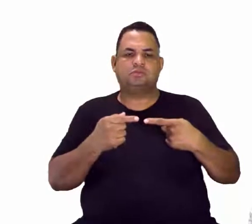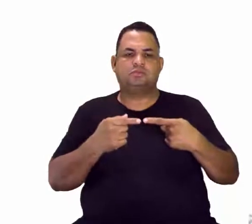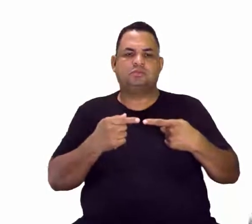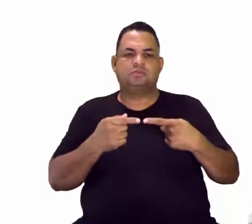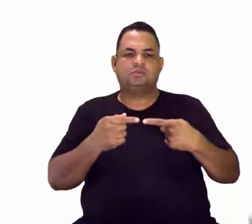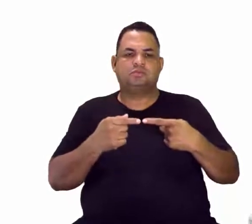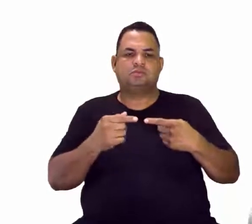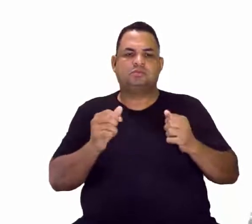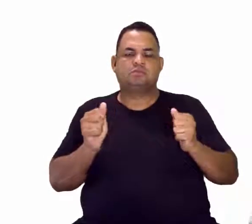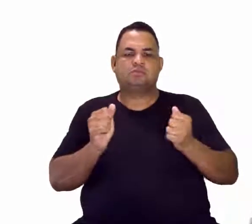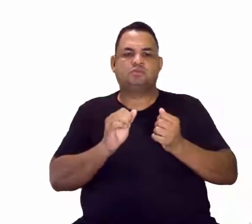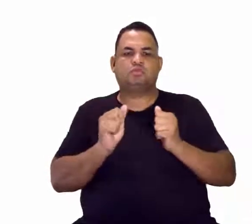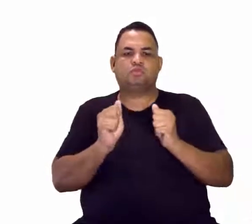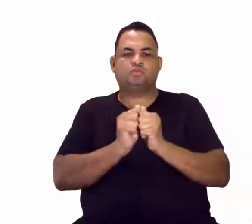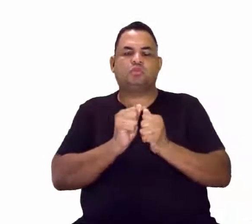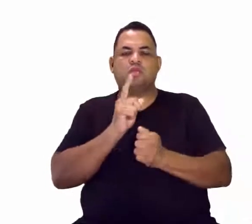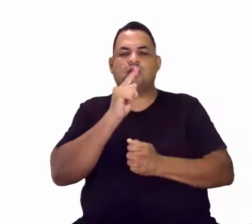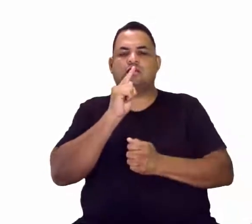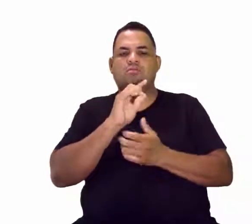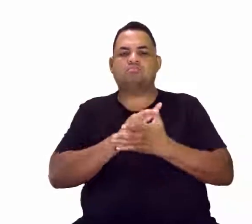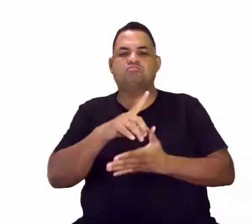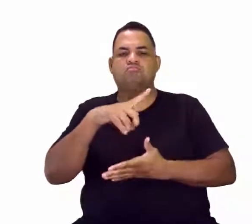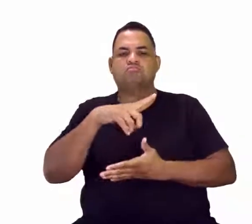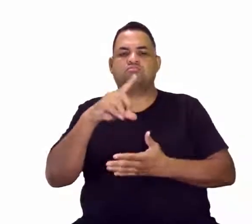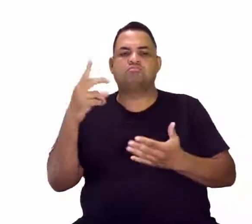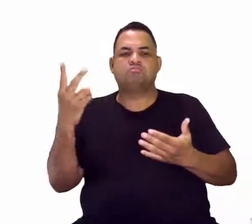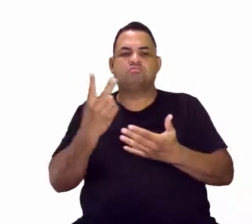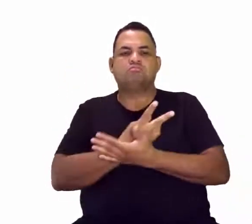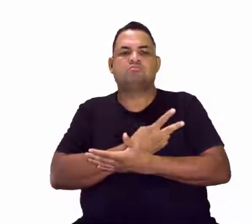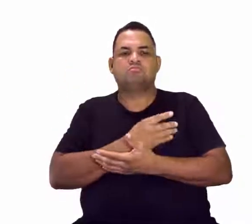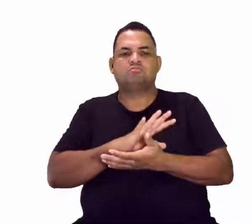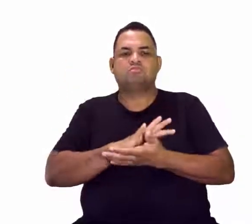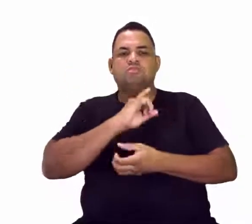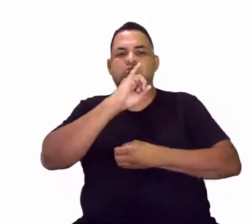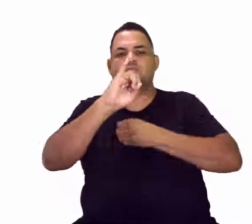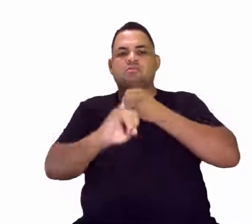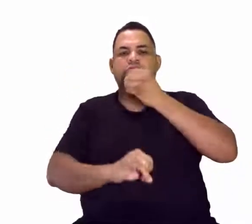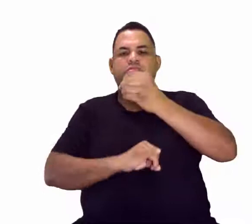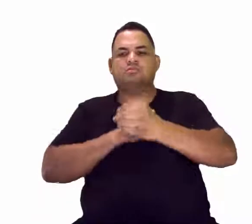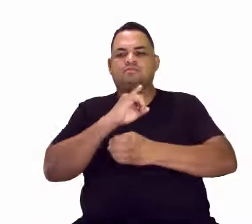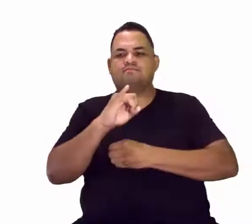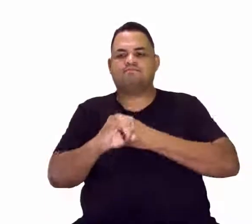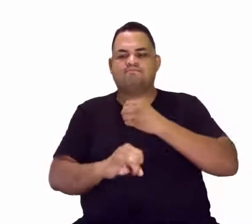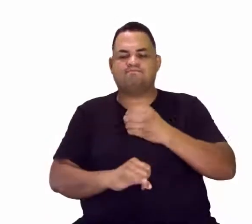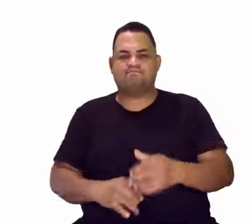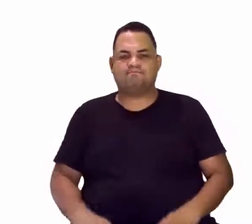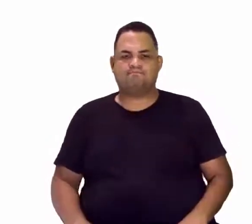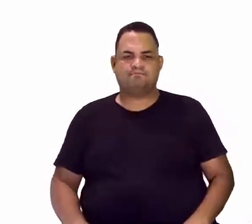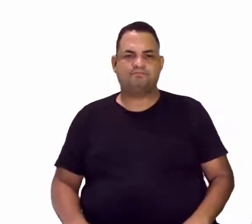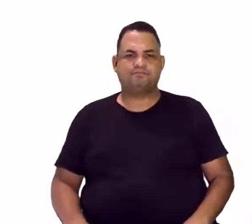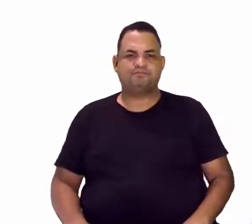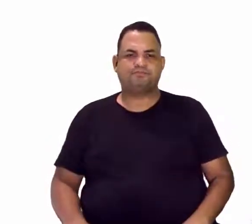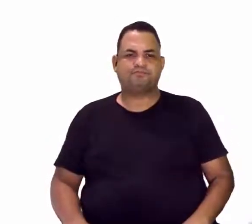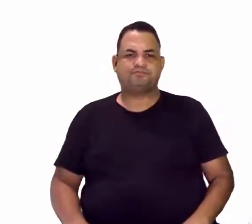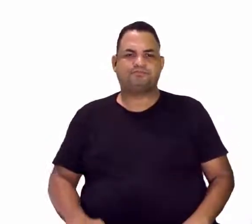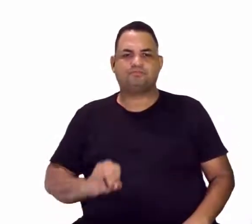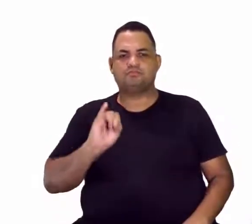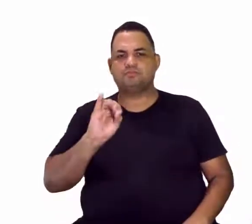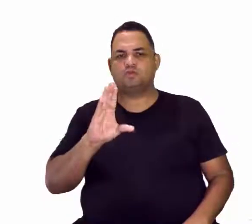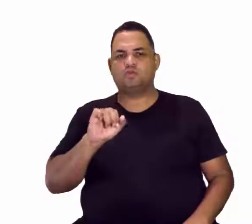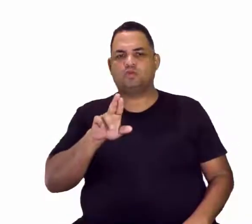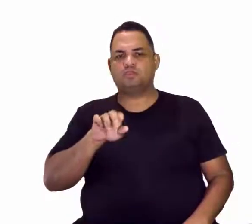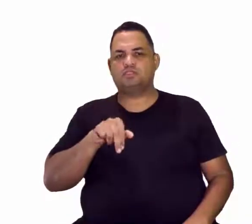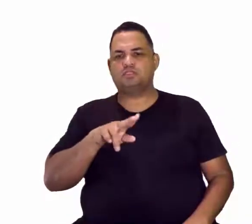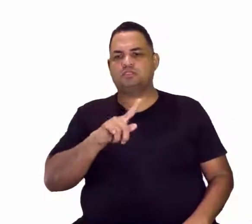com a água, eles sofreram o que nós chamamos de ionização. O que